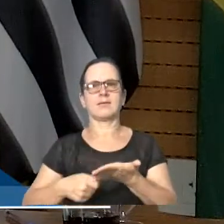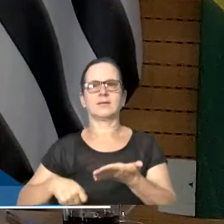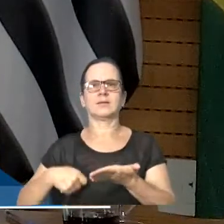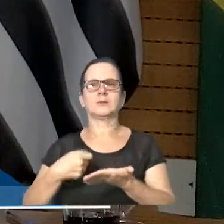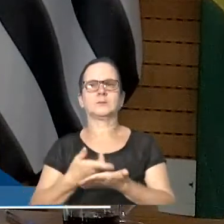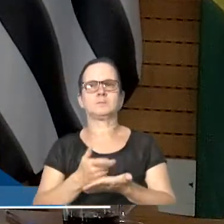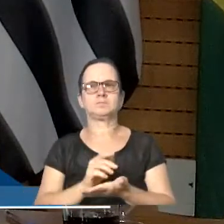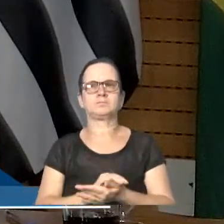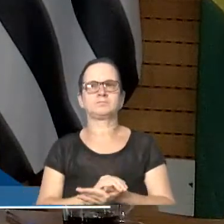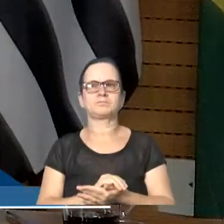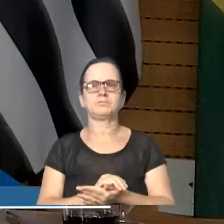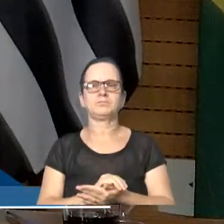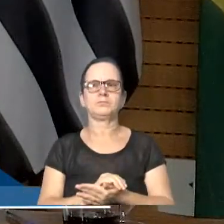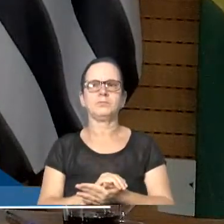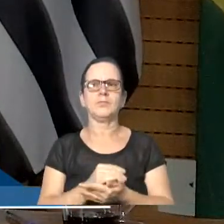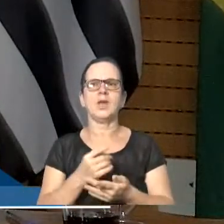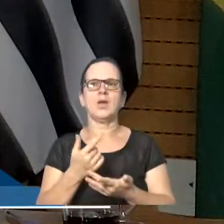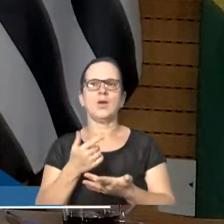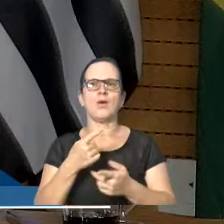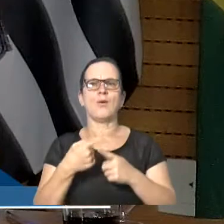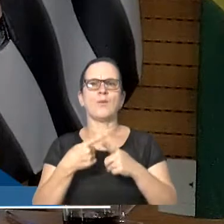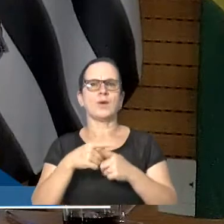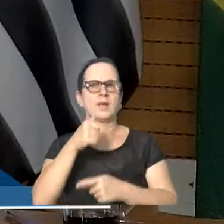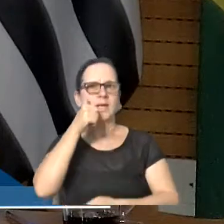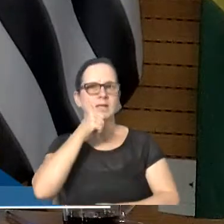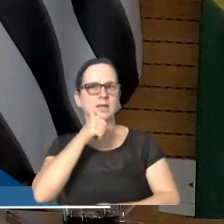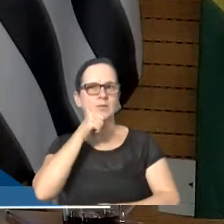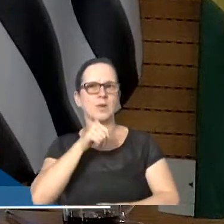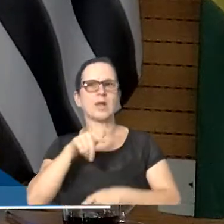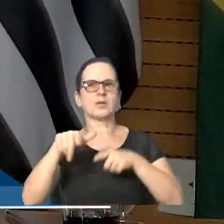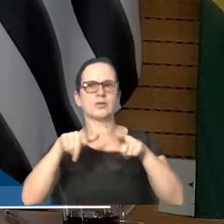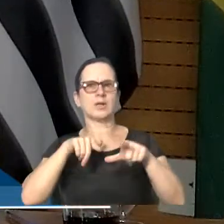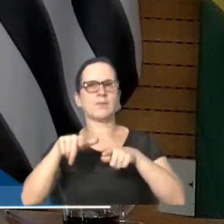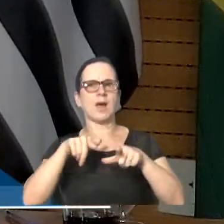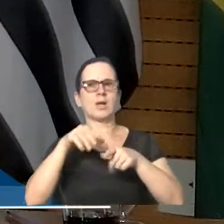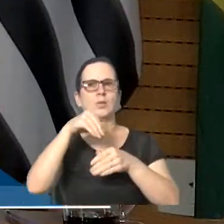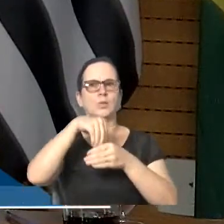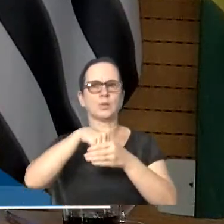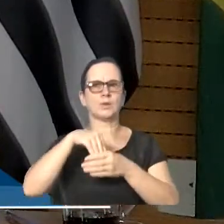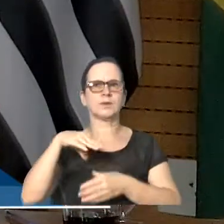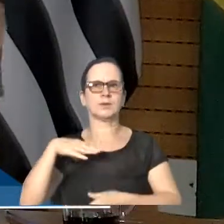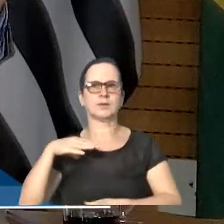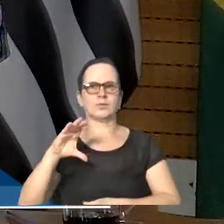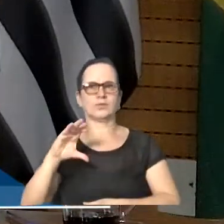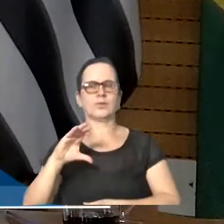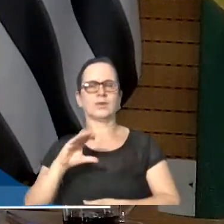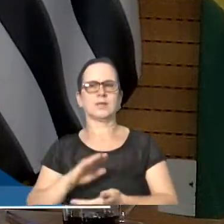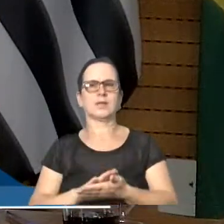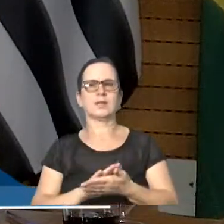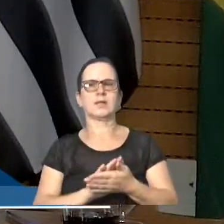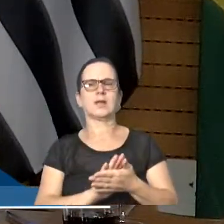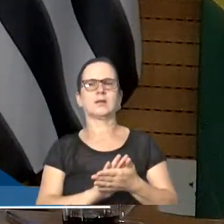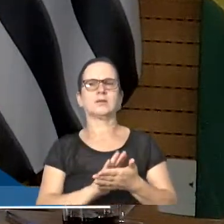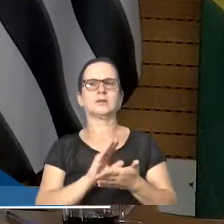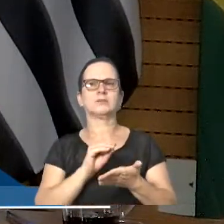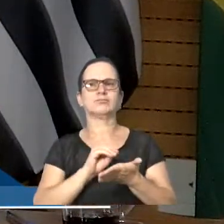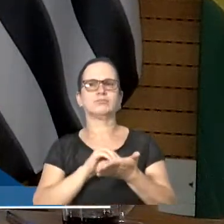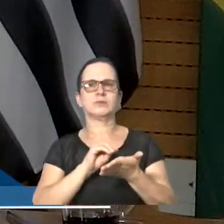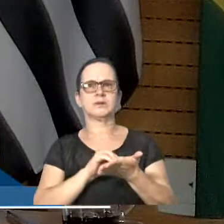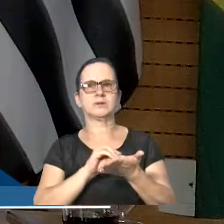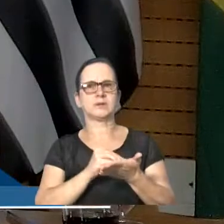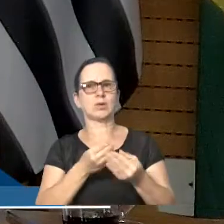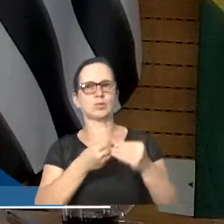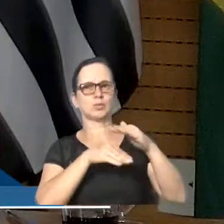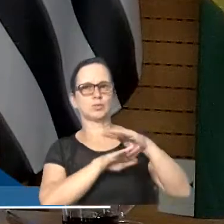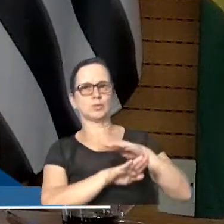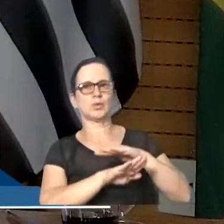vereador Tinho? Porque muitas dessas mulheres que prestam serviço na cidade de Cubatão hoje, as prestadoras estão lá sem ter o depósito dos seus fundos